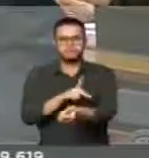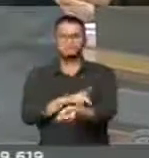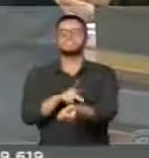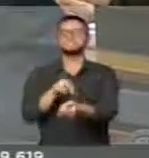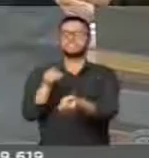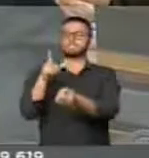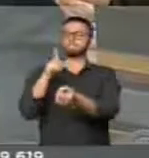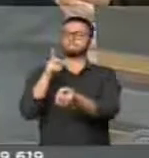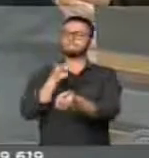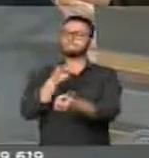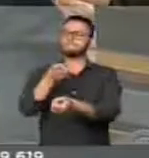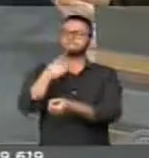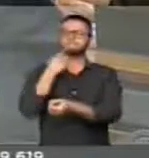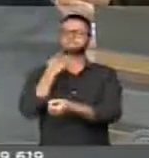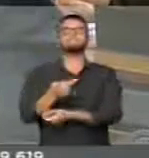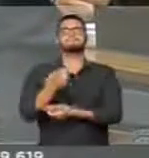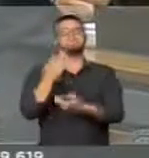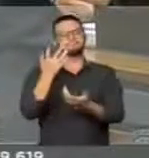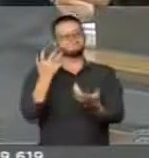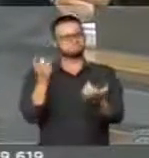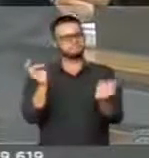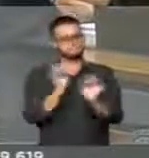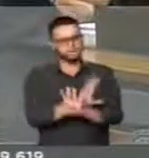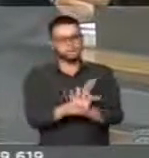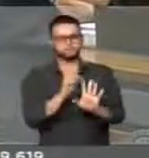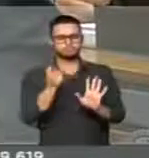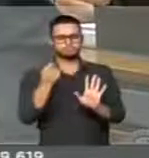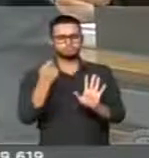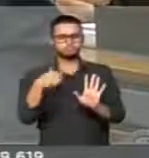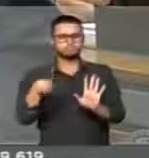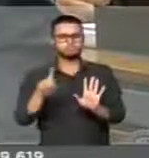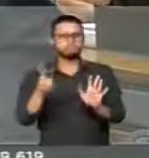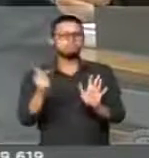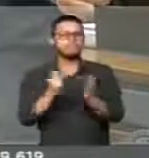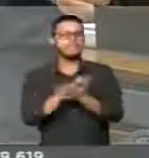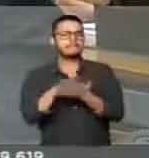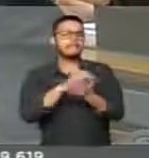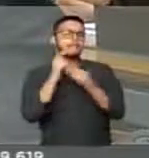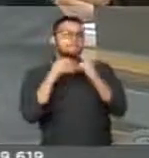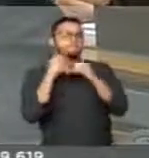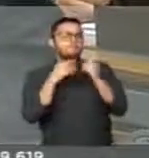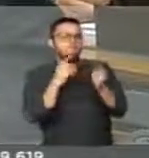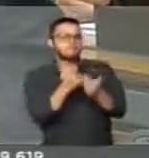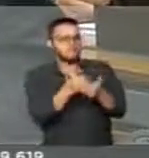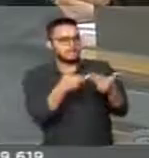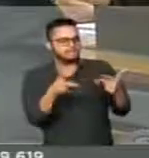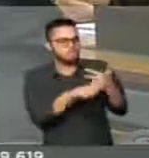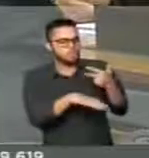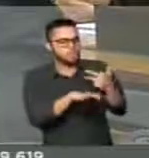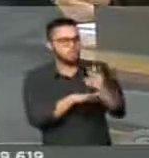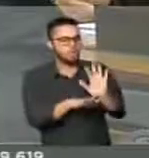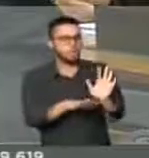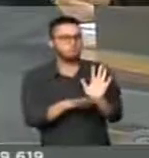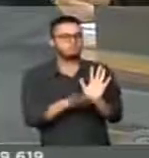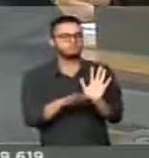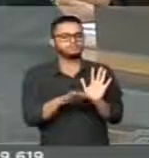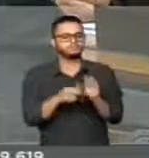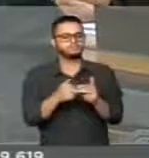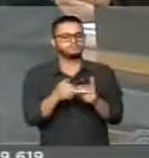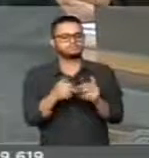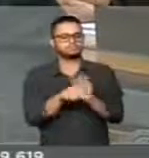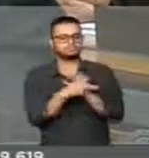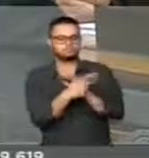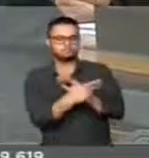concreto, de não permitir dúvida quanto aos atos e fatos que foram